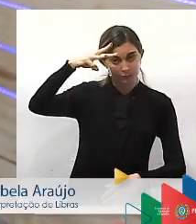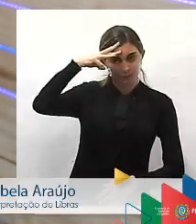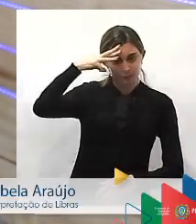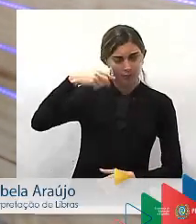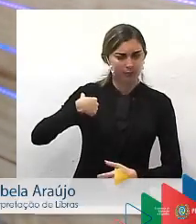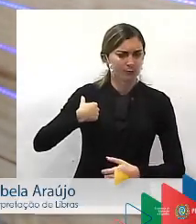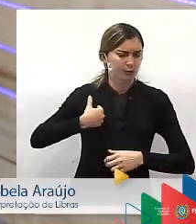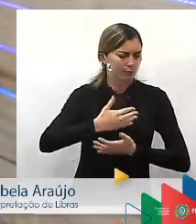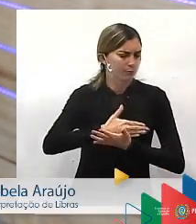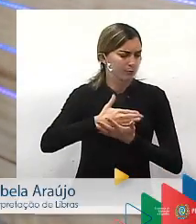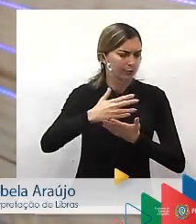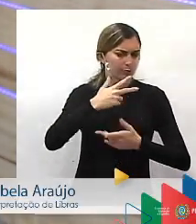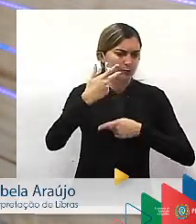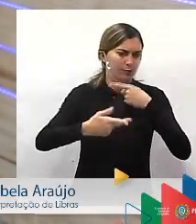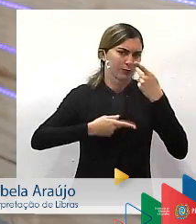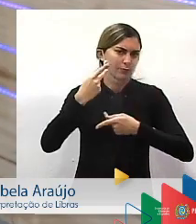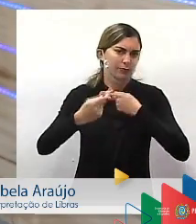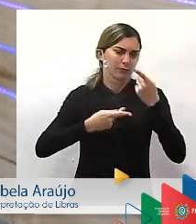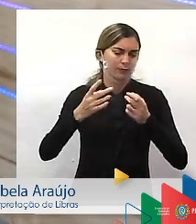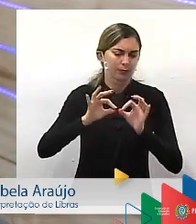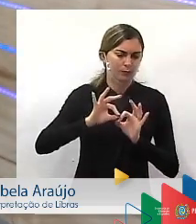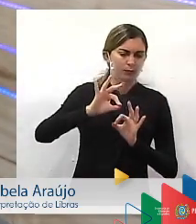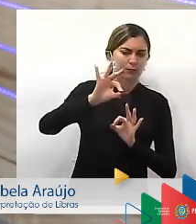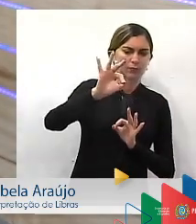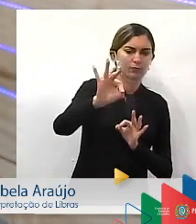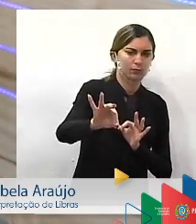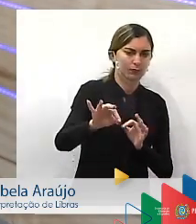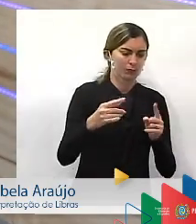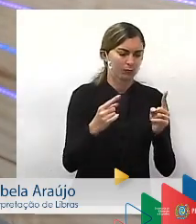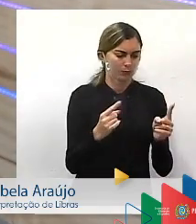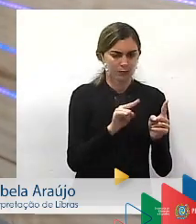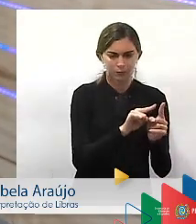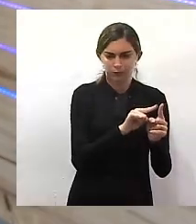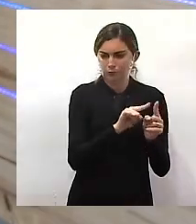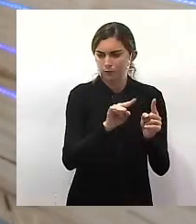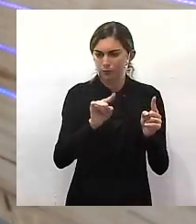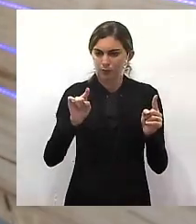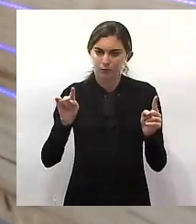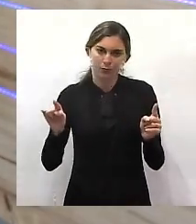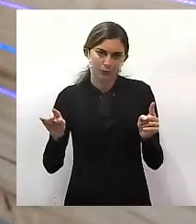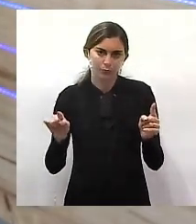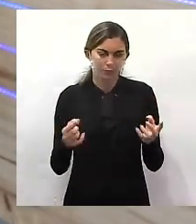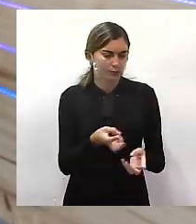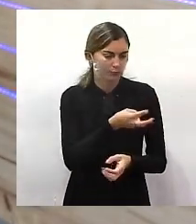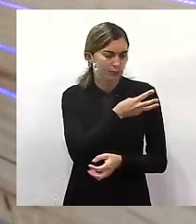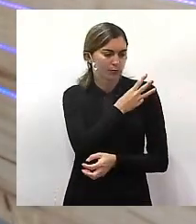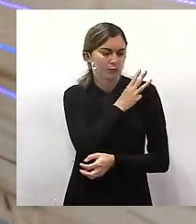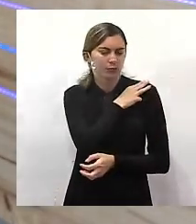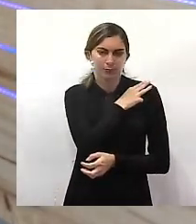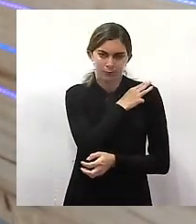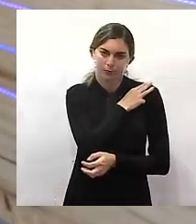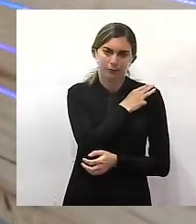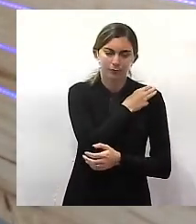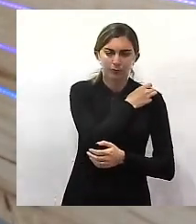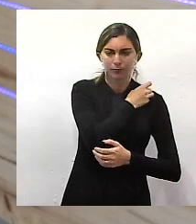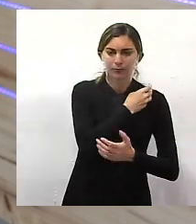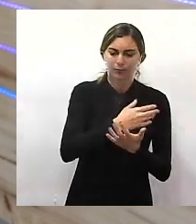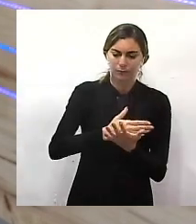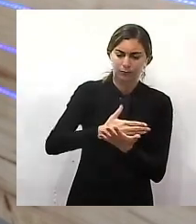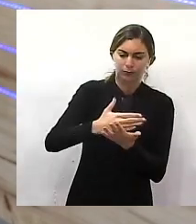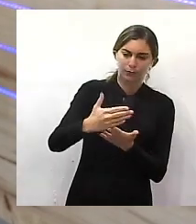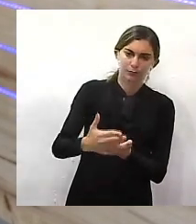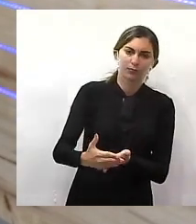onde a gente começou falando da distância entre dois pontos, né? Terceiro ano aí que está começando